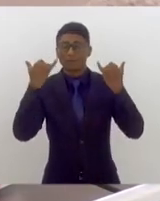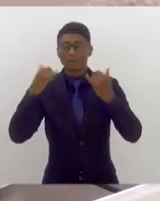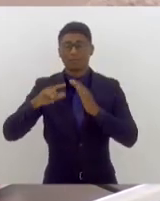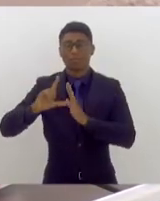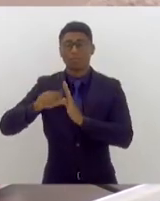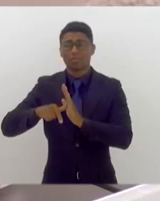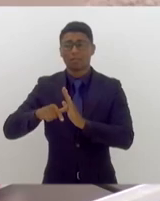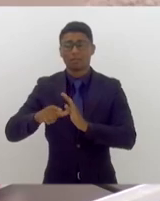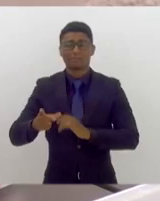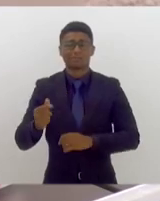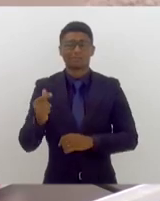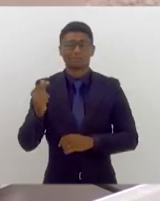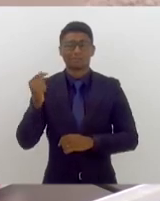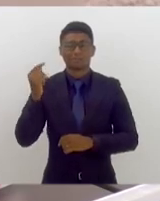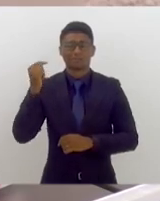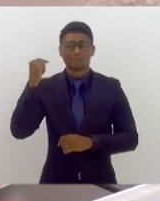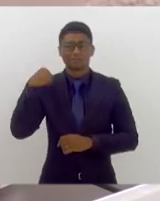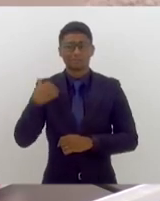termos